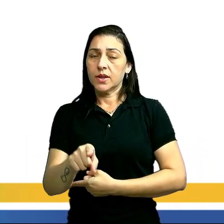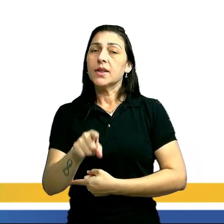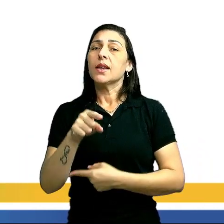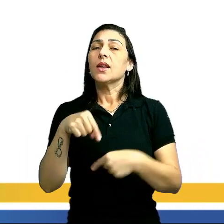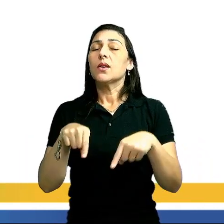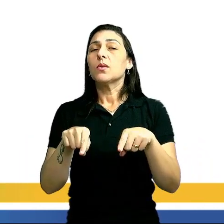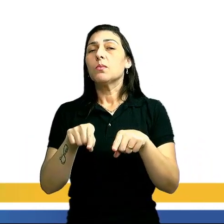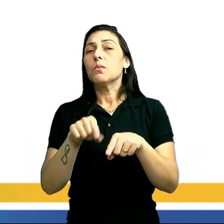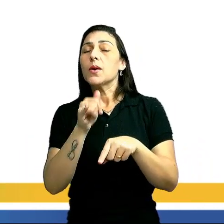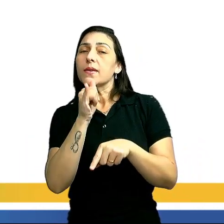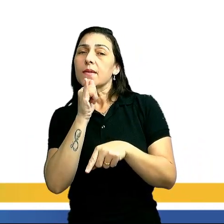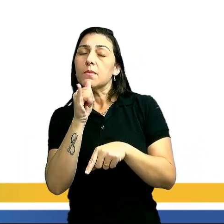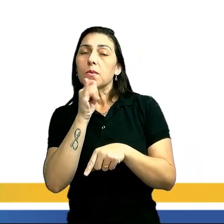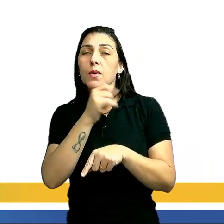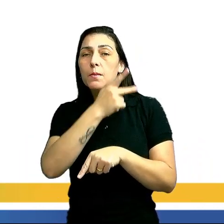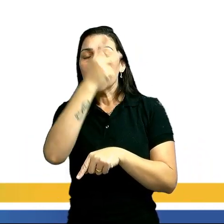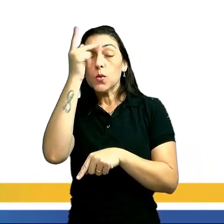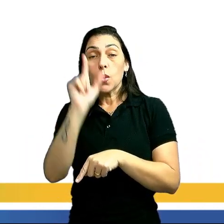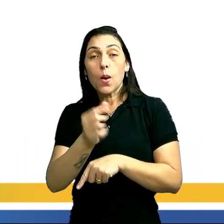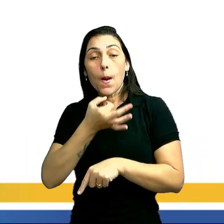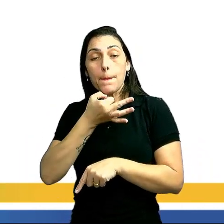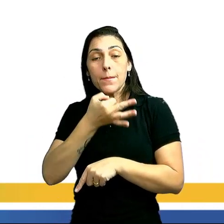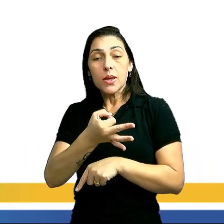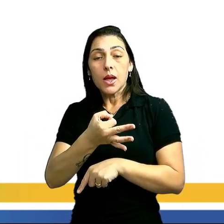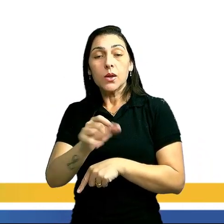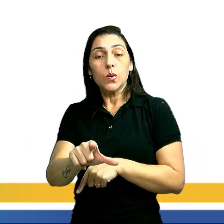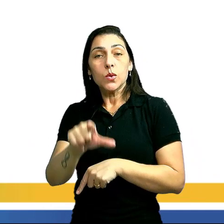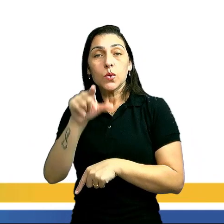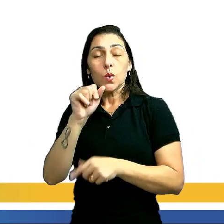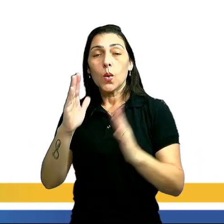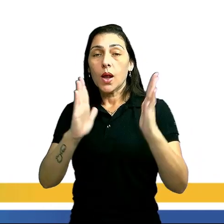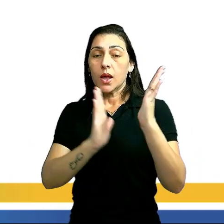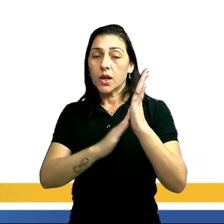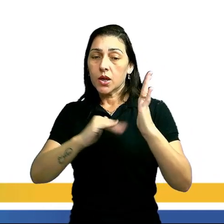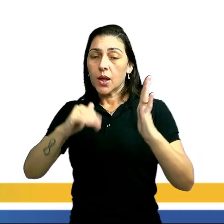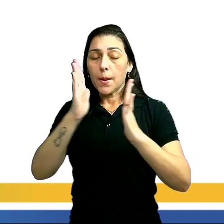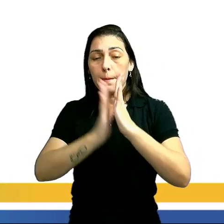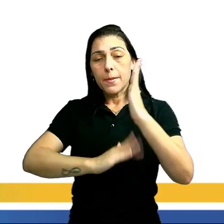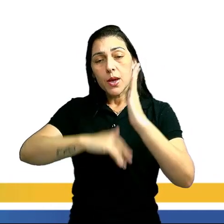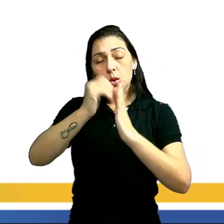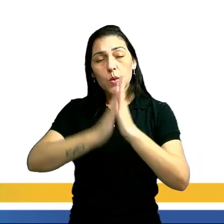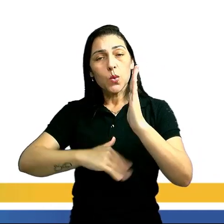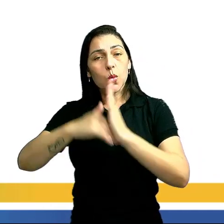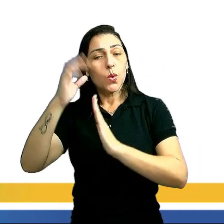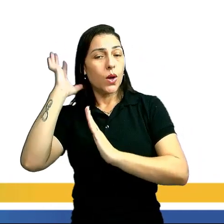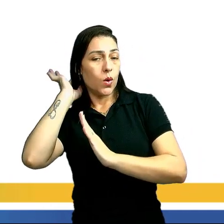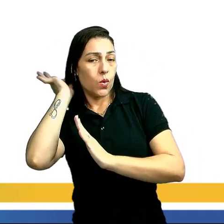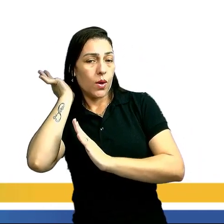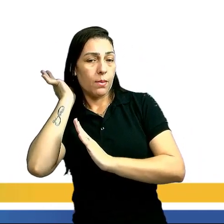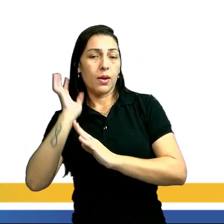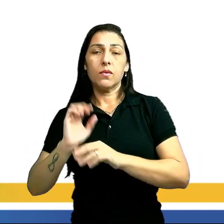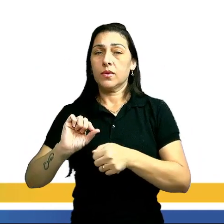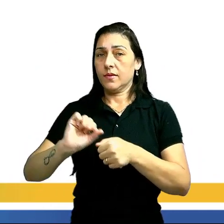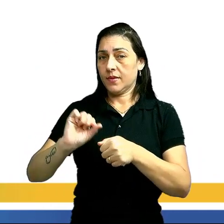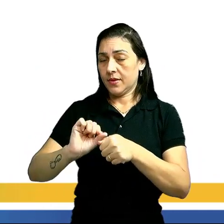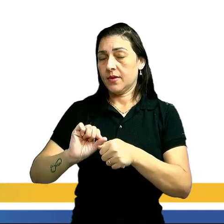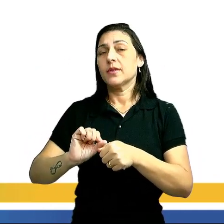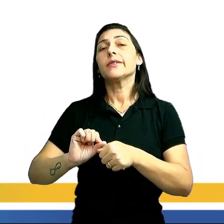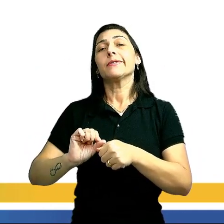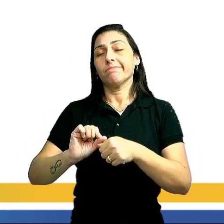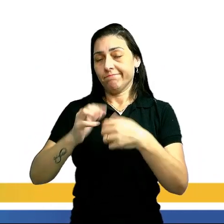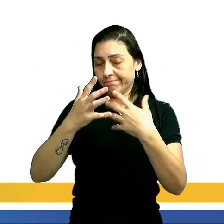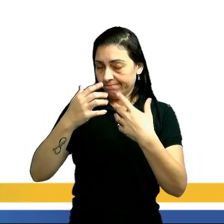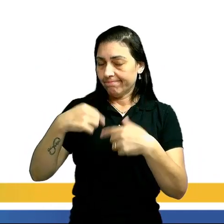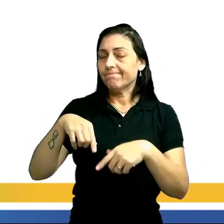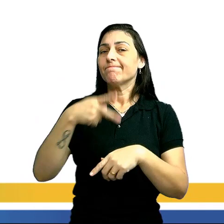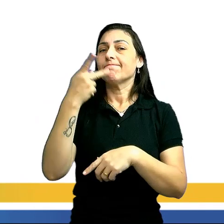coloca para uma pessoa opinar em cima de uma escolha estética, de pintura do cabelo que você vai fazer, você está